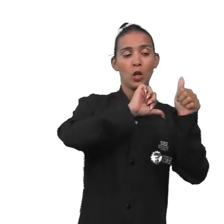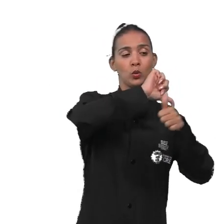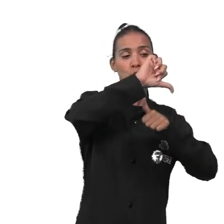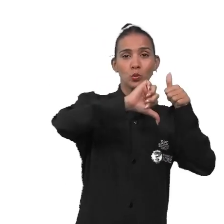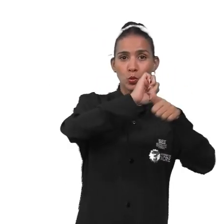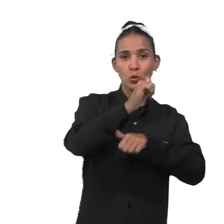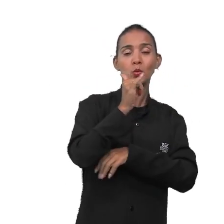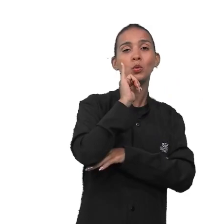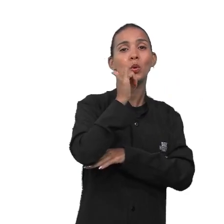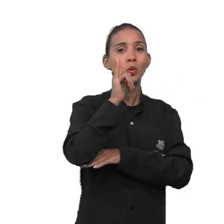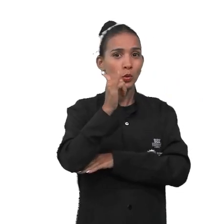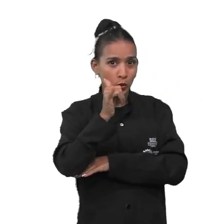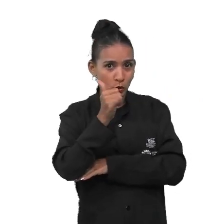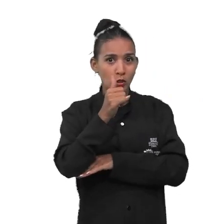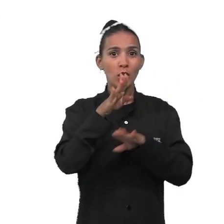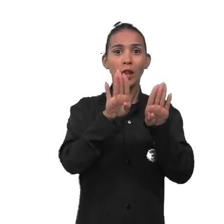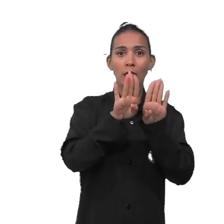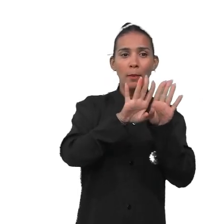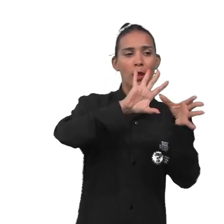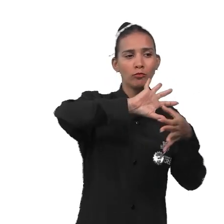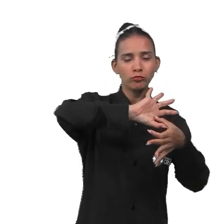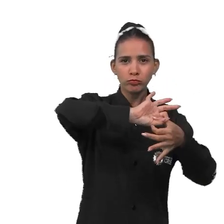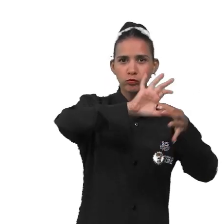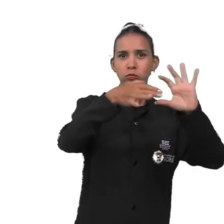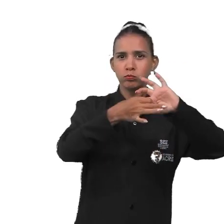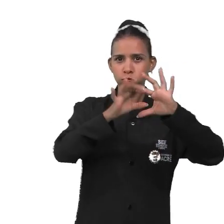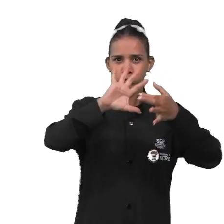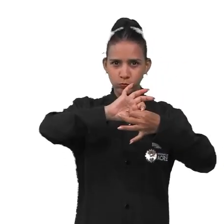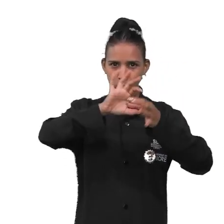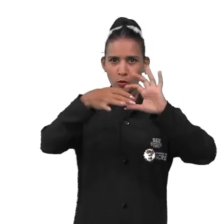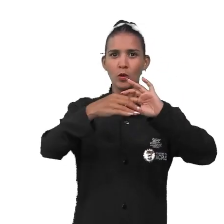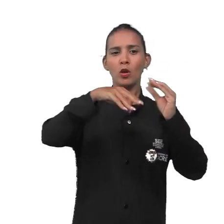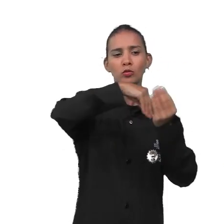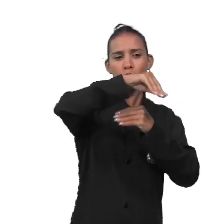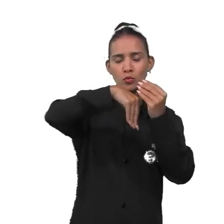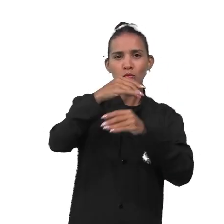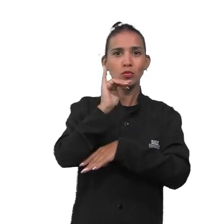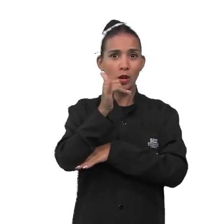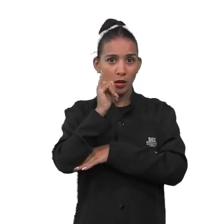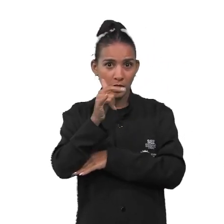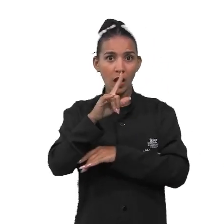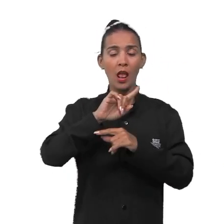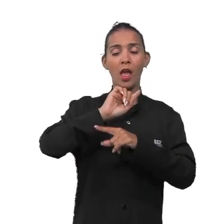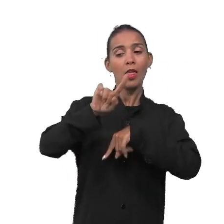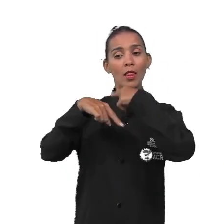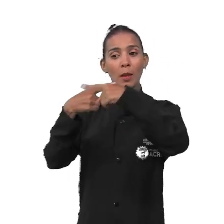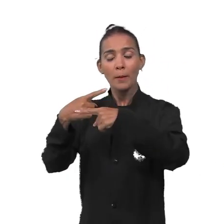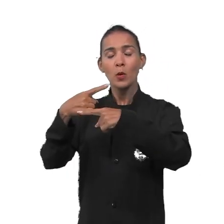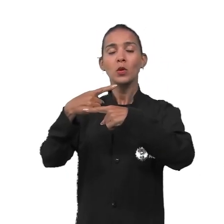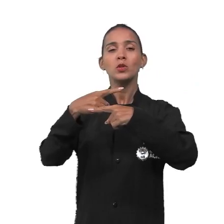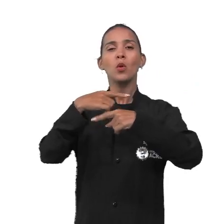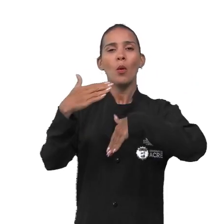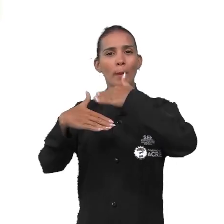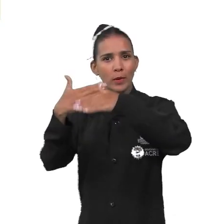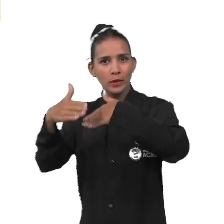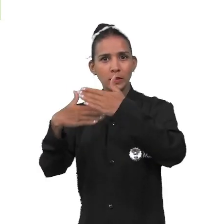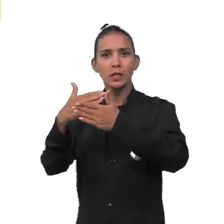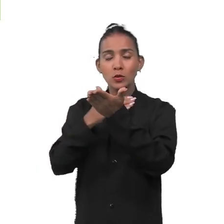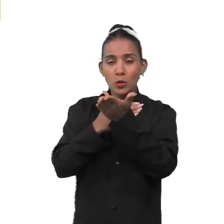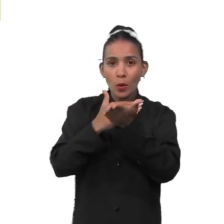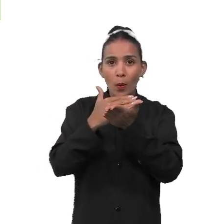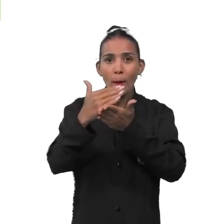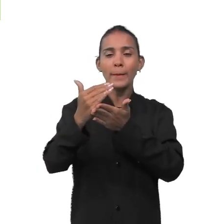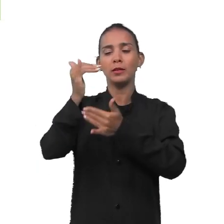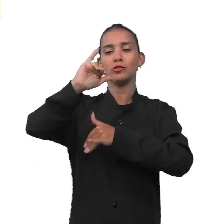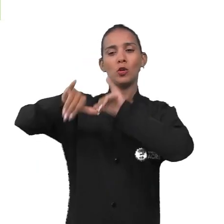energia, uma troca de corrente elétrica e esse processo ele passa a ser um processo eletrolítico. Daí,